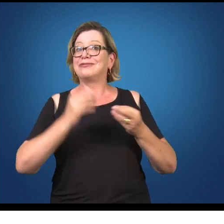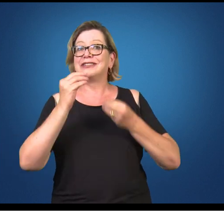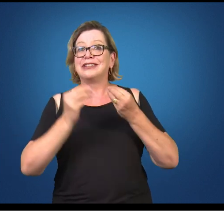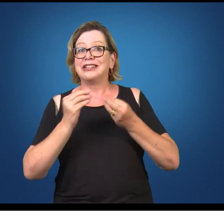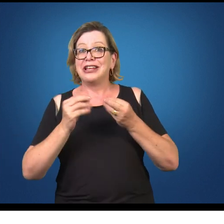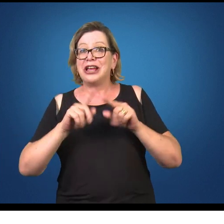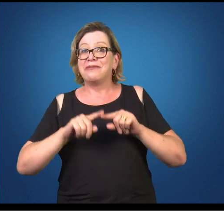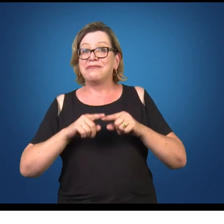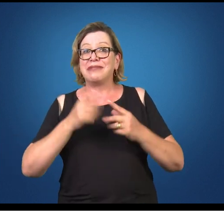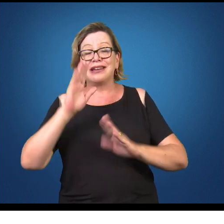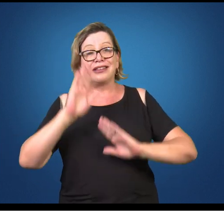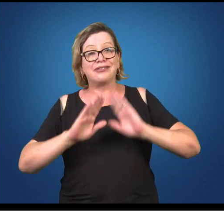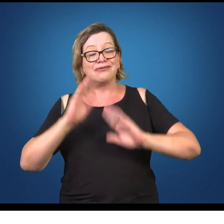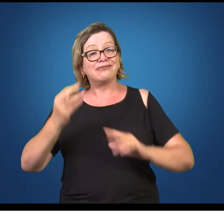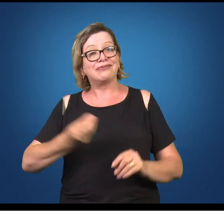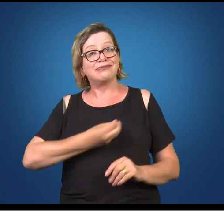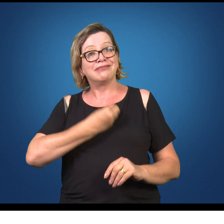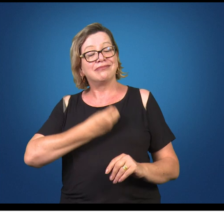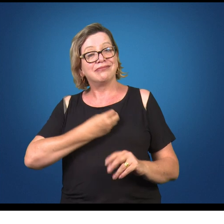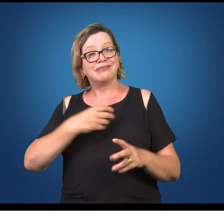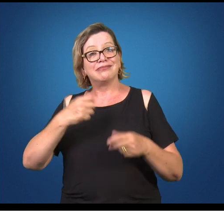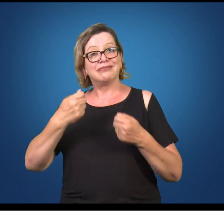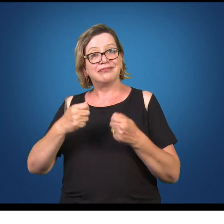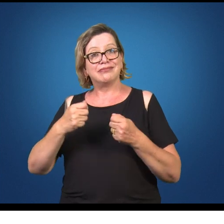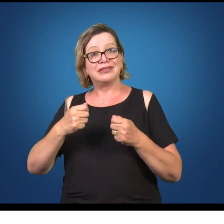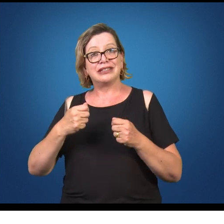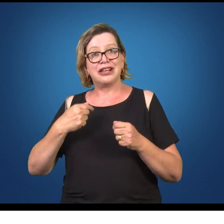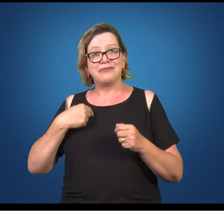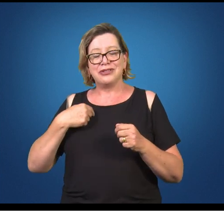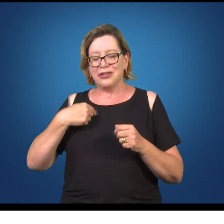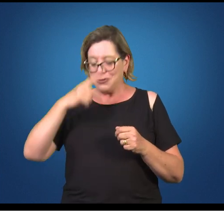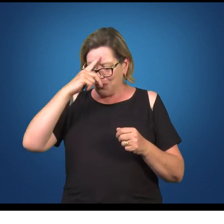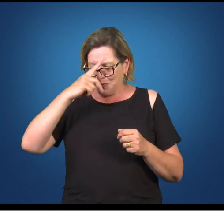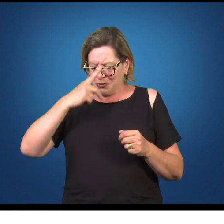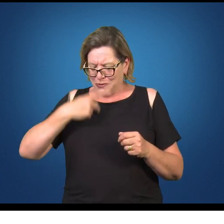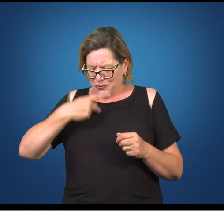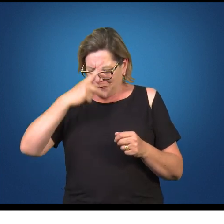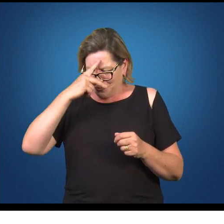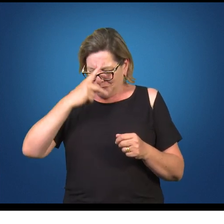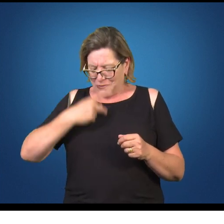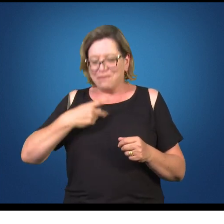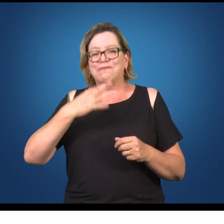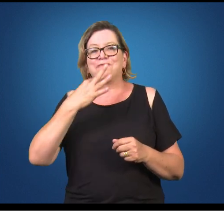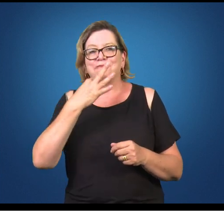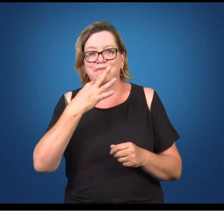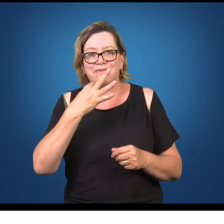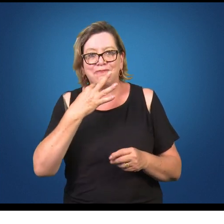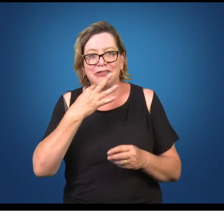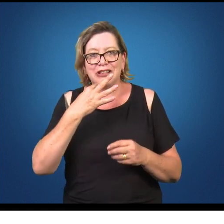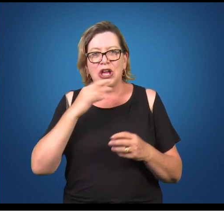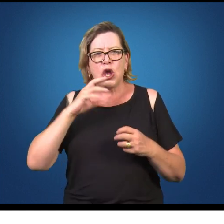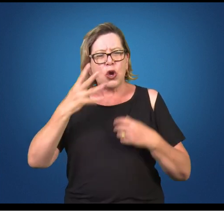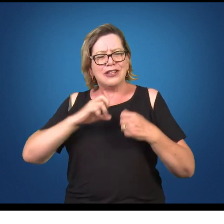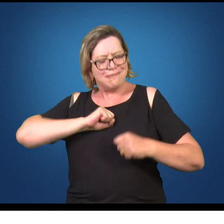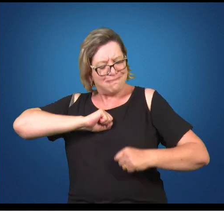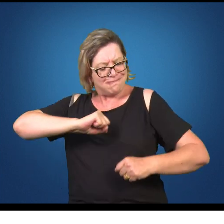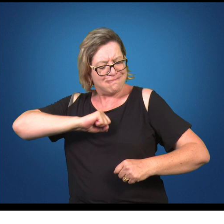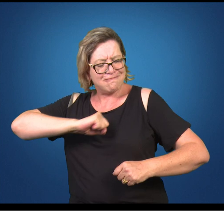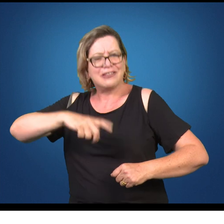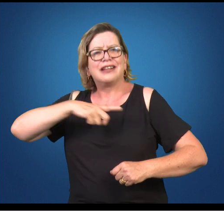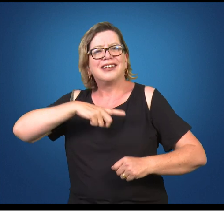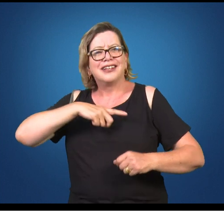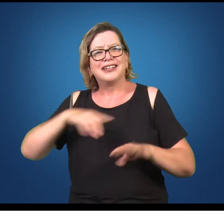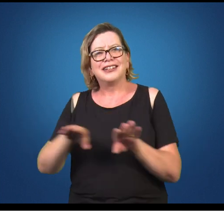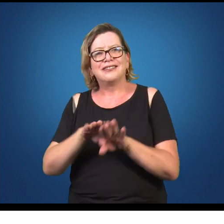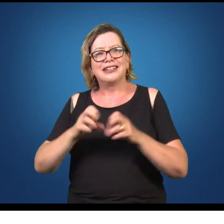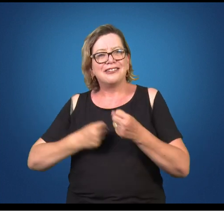Só que em determinados momentos da vida você precisa se conhecer, conhecer as potencialidades do seu corpo, da sua expressão. Sim.